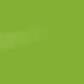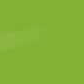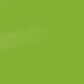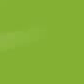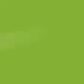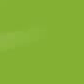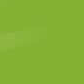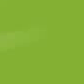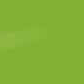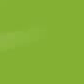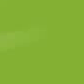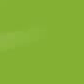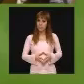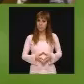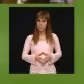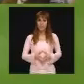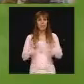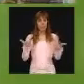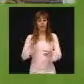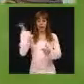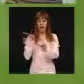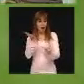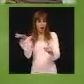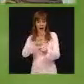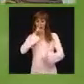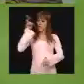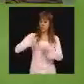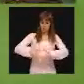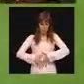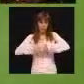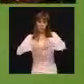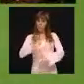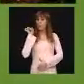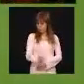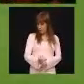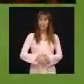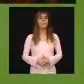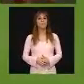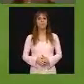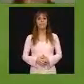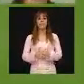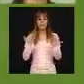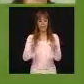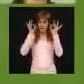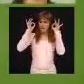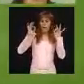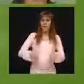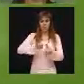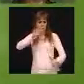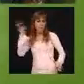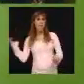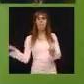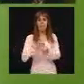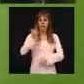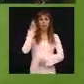Em movimento pelo sim. Pela despenalização da interrupção voluntária da gravidez. Pelo fim das